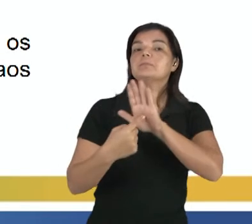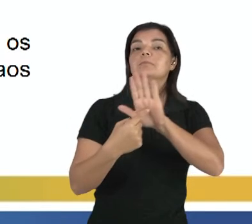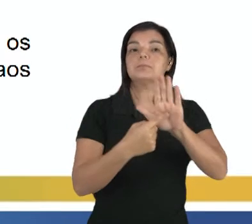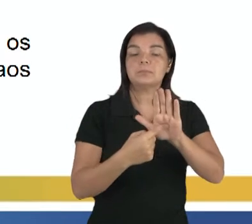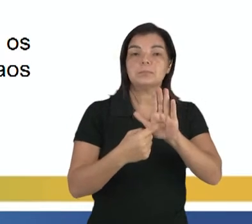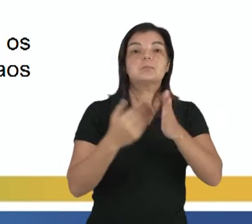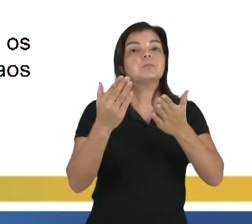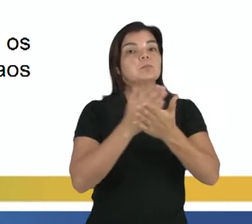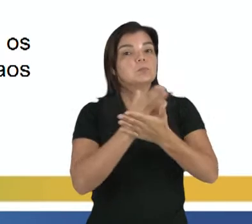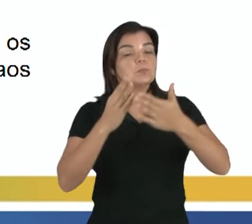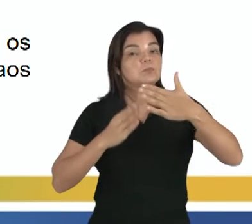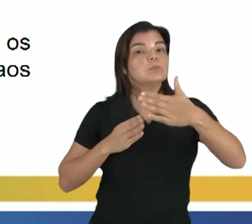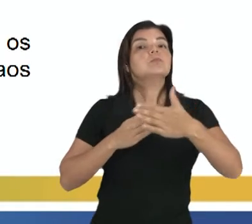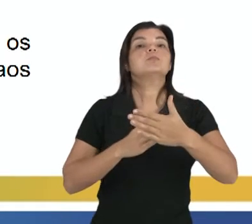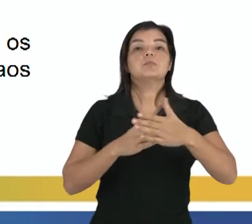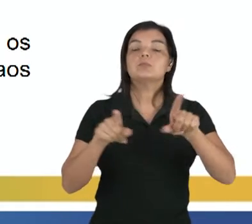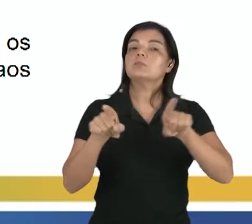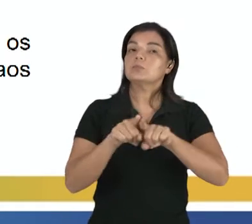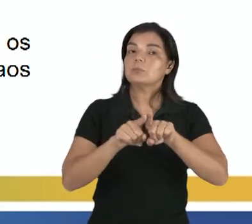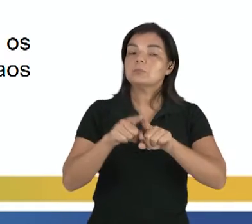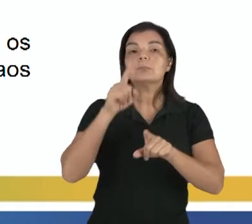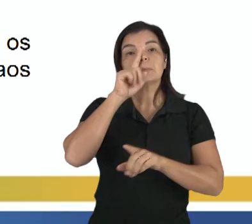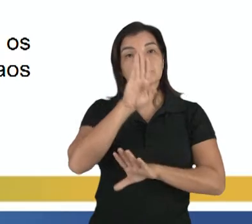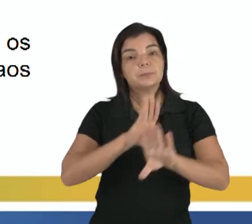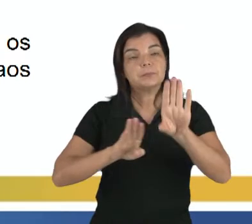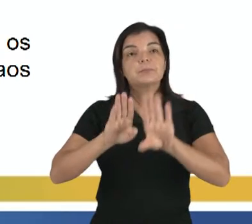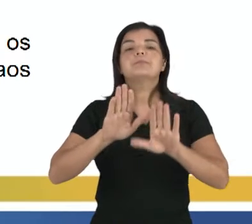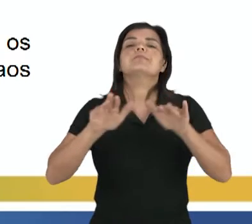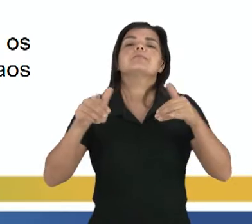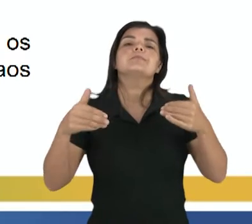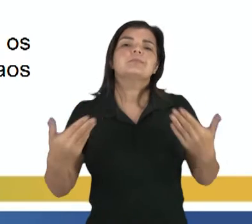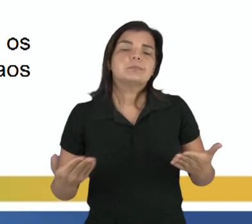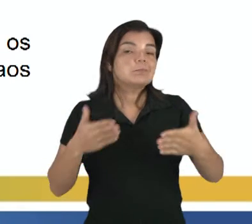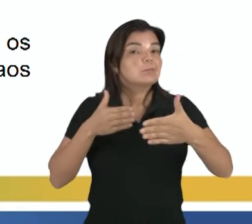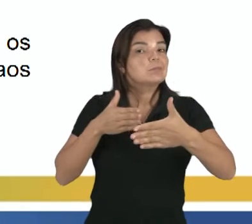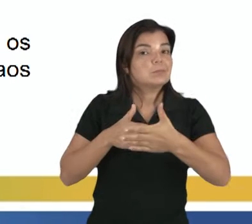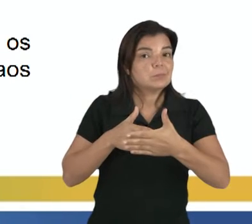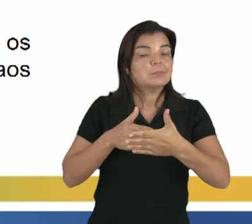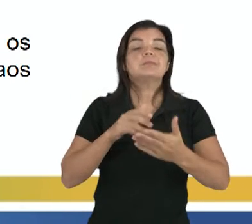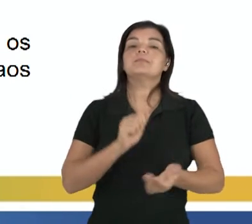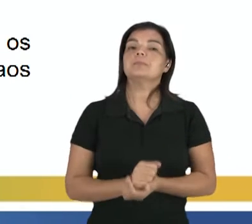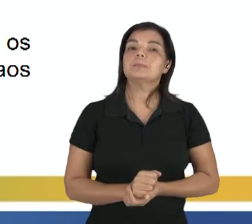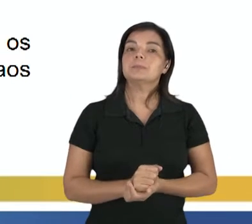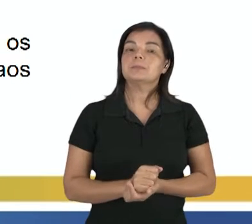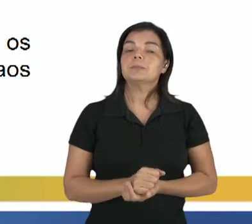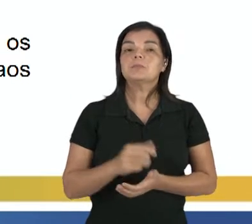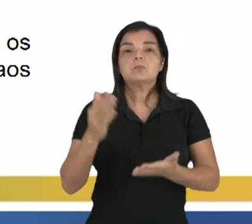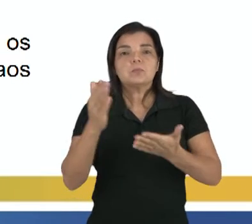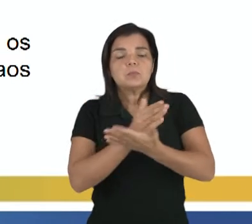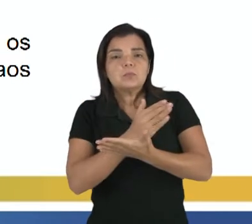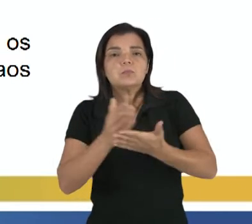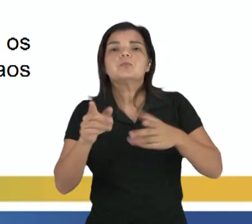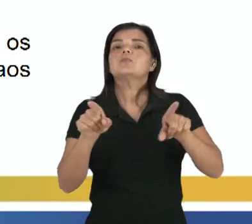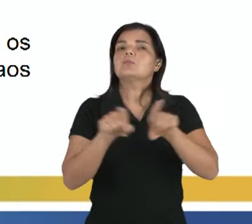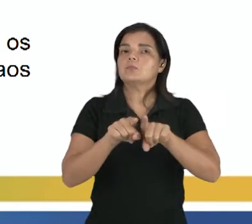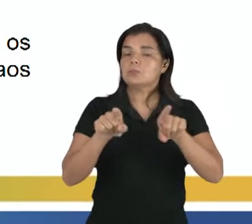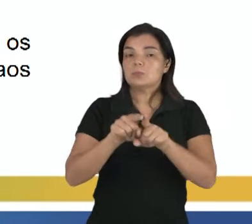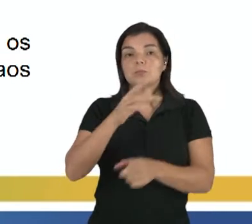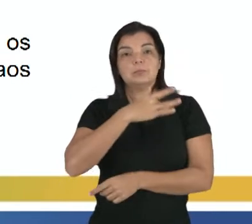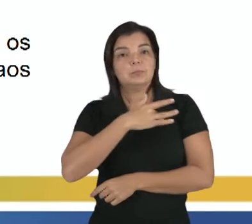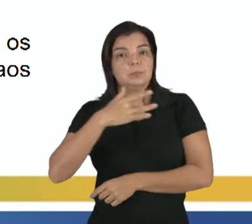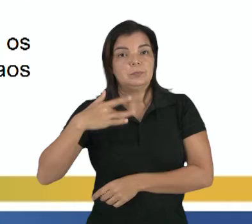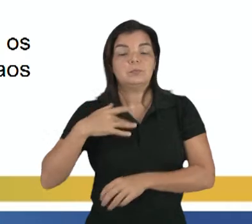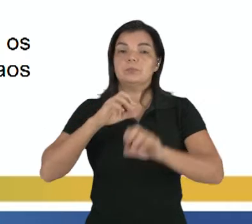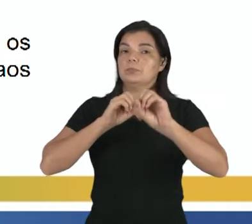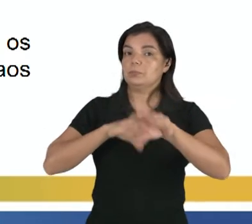apresentam algumas limitações que devem ser ponderadas, né? Quais são essas limitações? Há alguns indicadores de